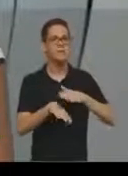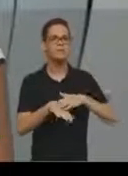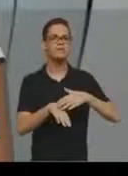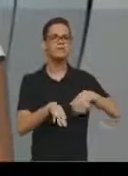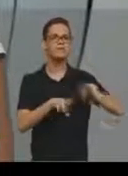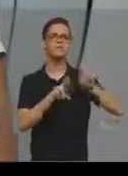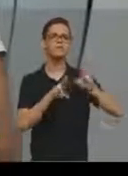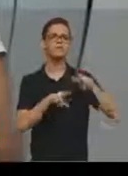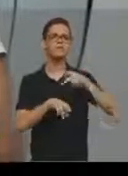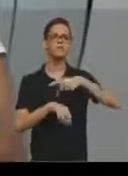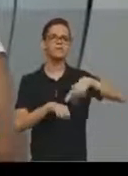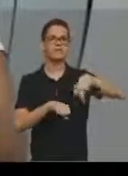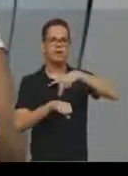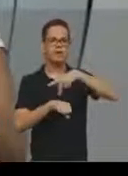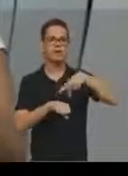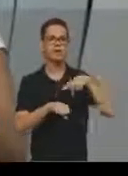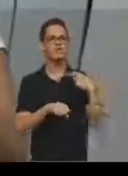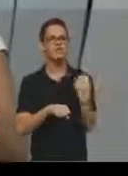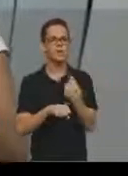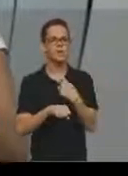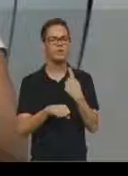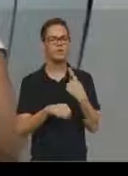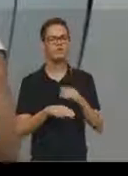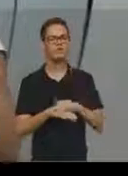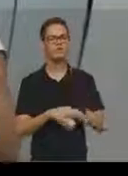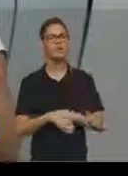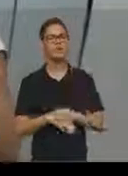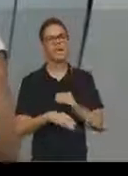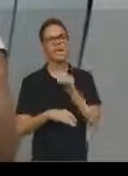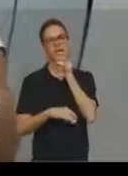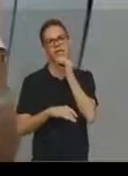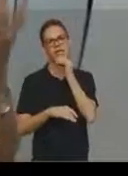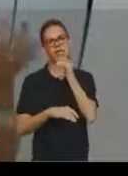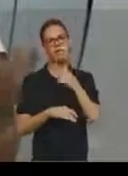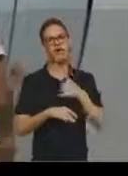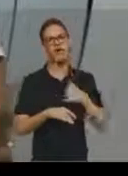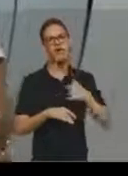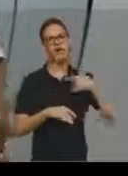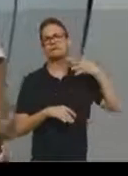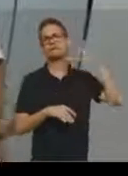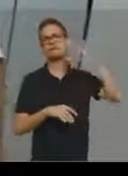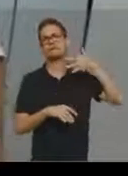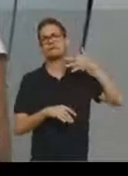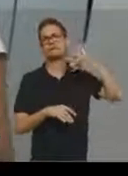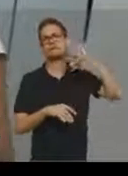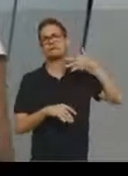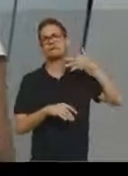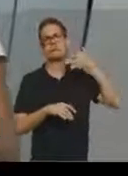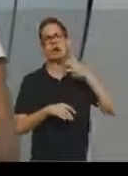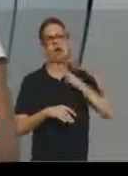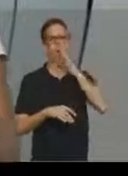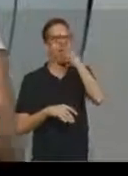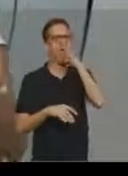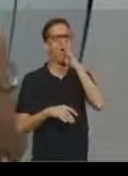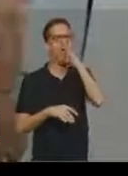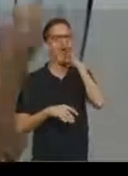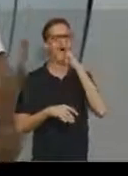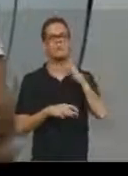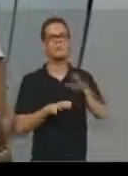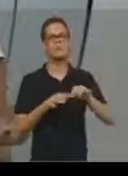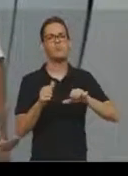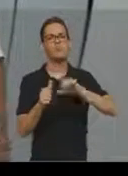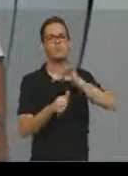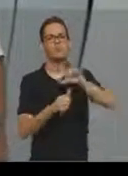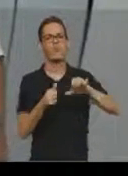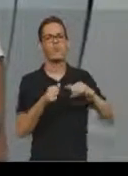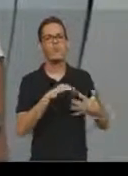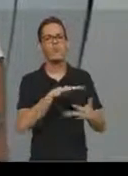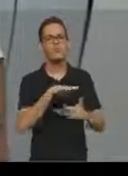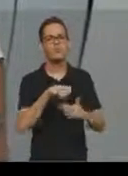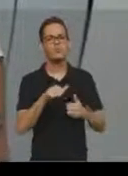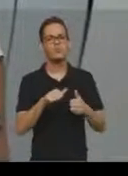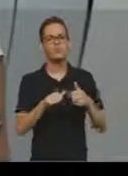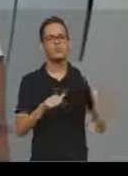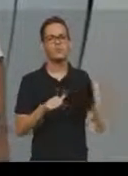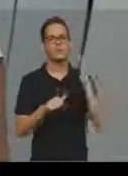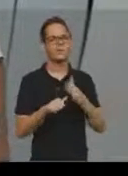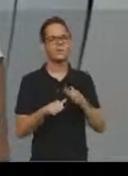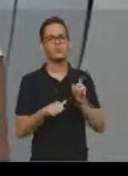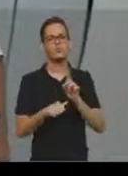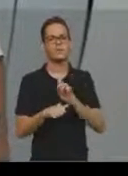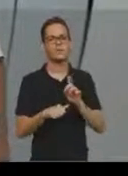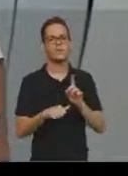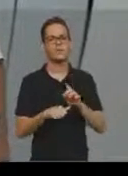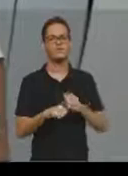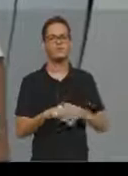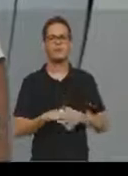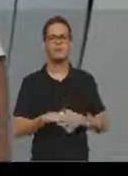importante sim. Não estou falando de nada de exagerado, né? Eu não preciso querer mudar o mundo de uma vez só ou